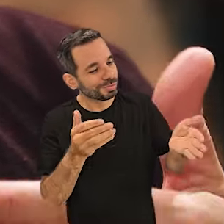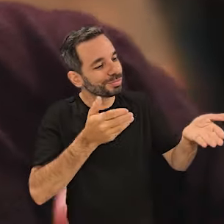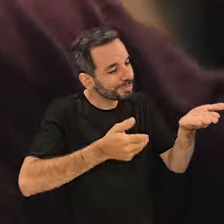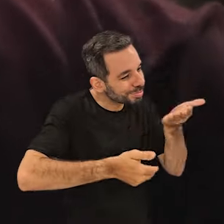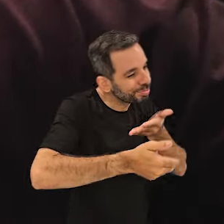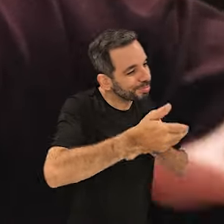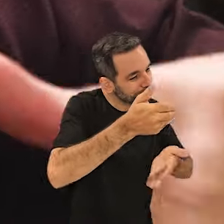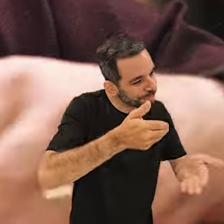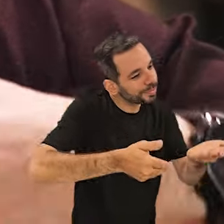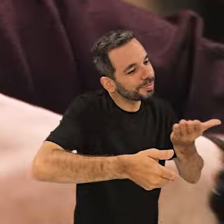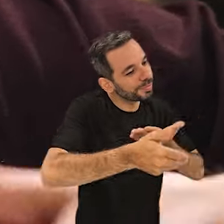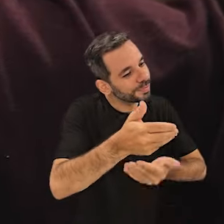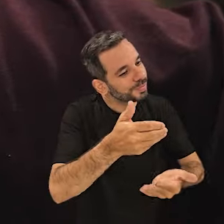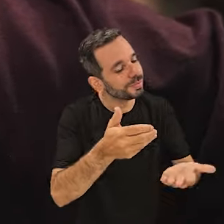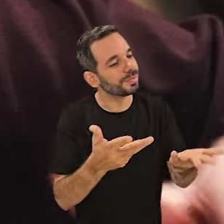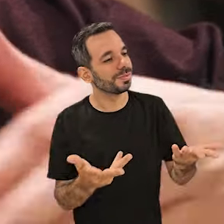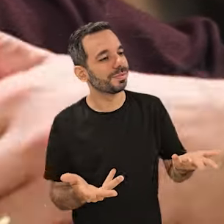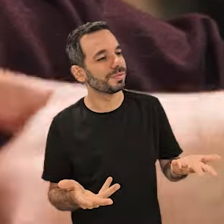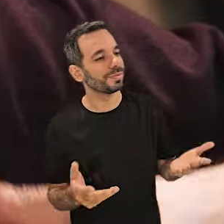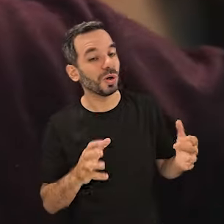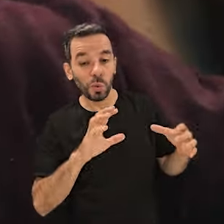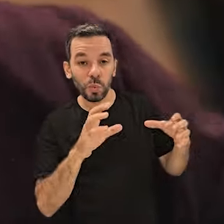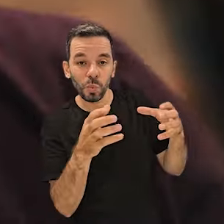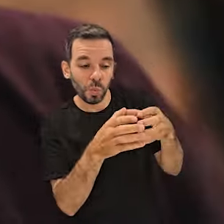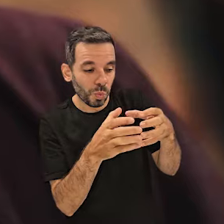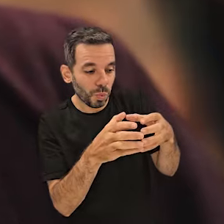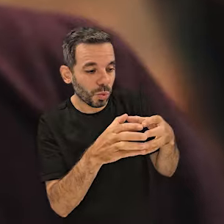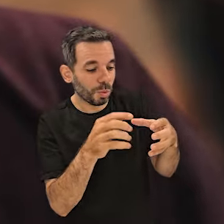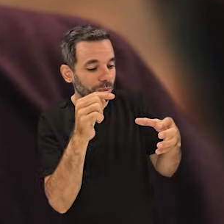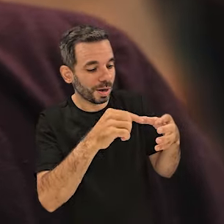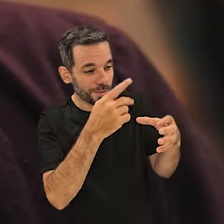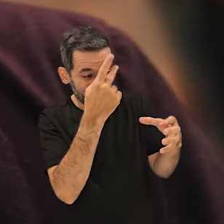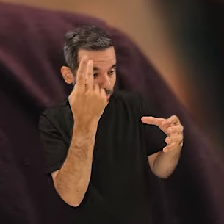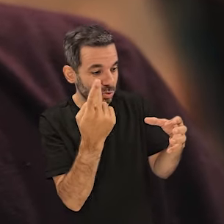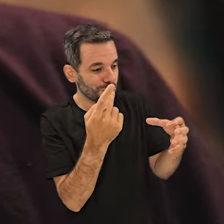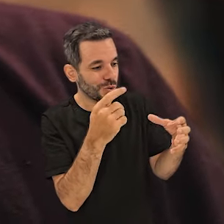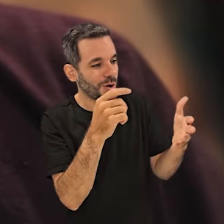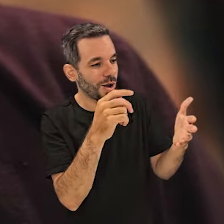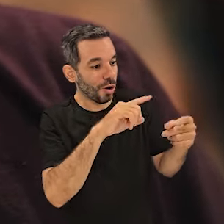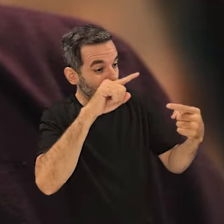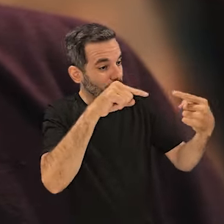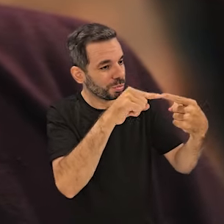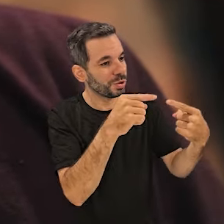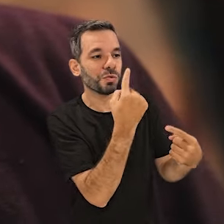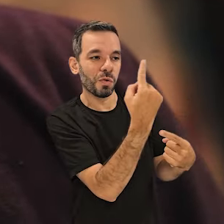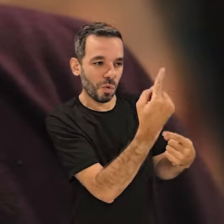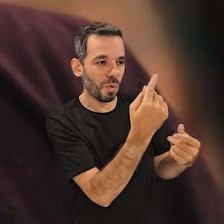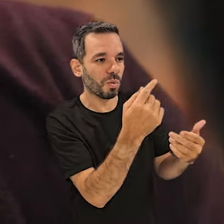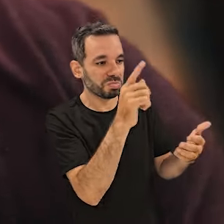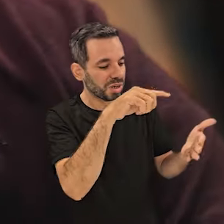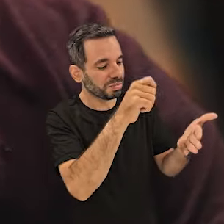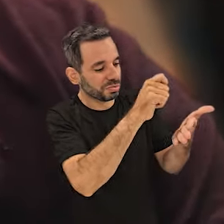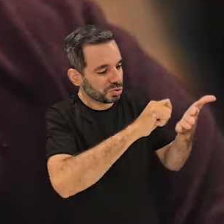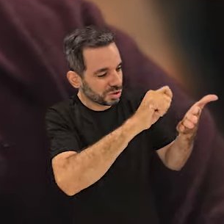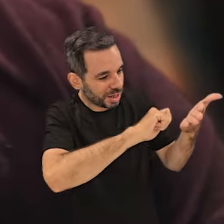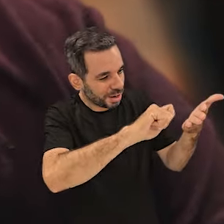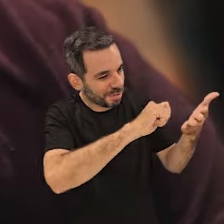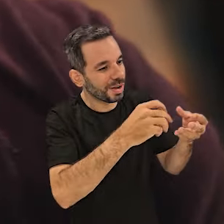mas são um grupo de pessoas que têm o mesmo objetivo de levar a